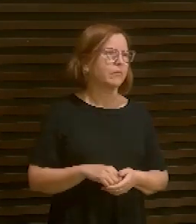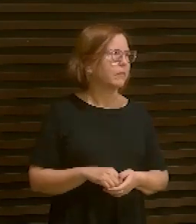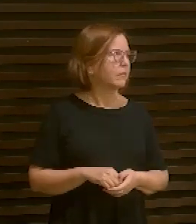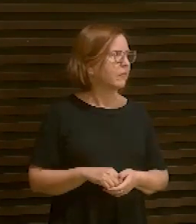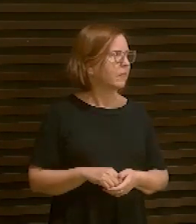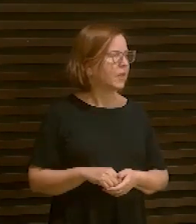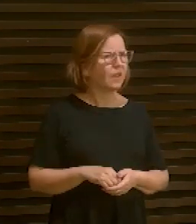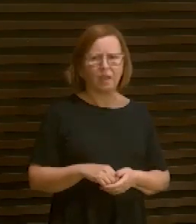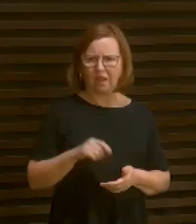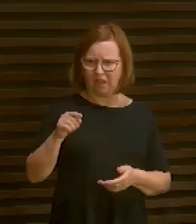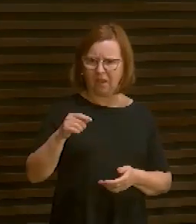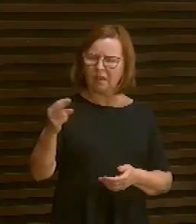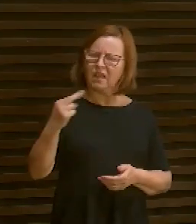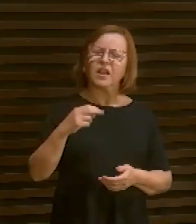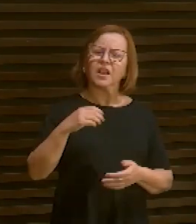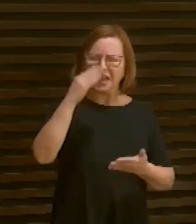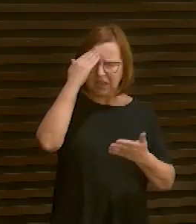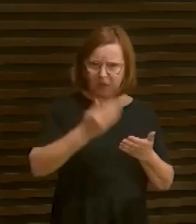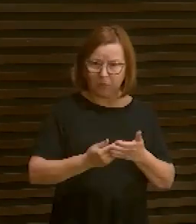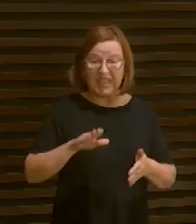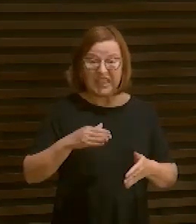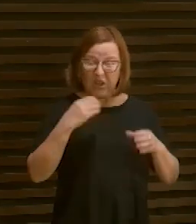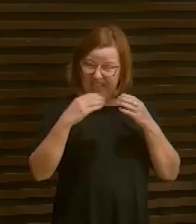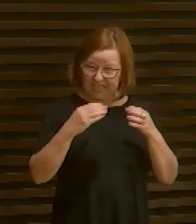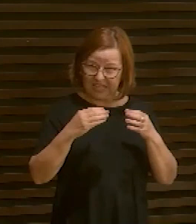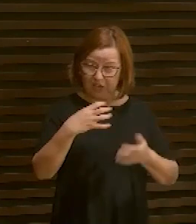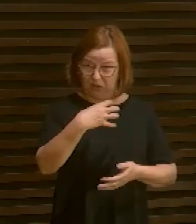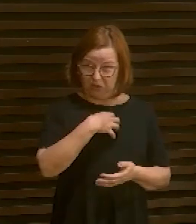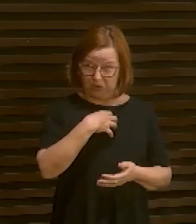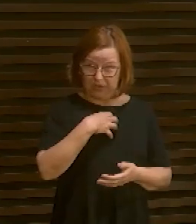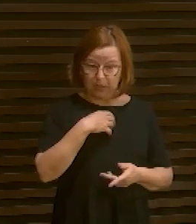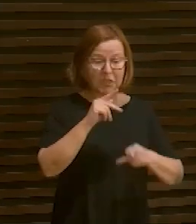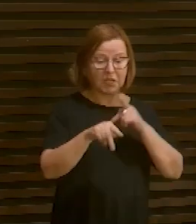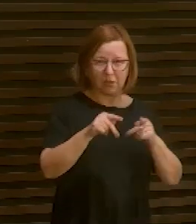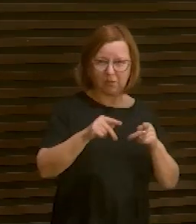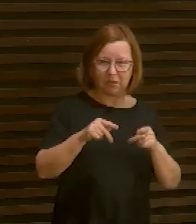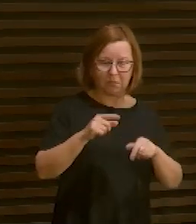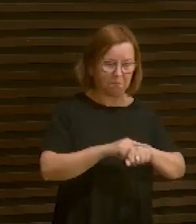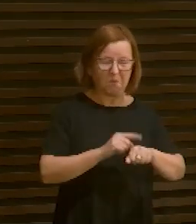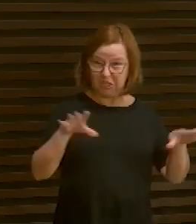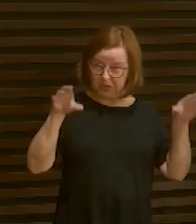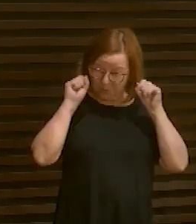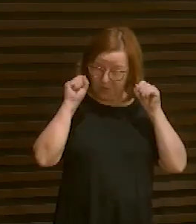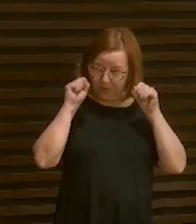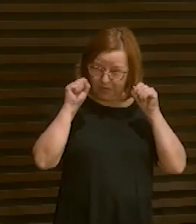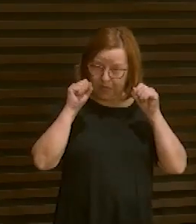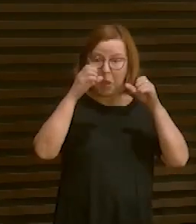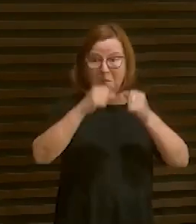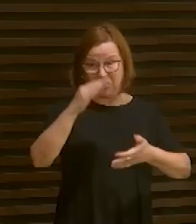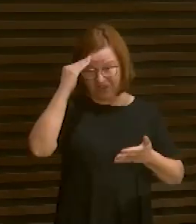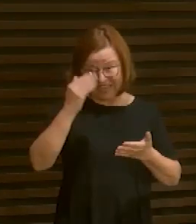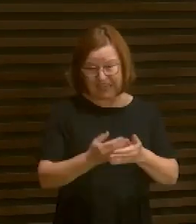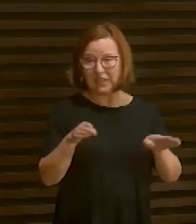Eu disse, eu creio. Então cante de tal maneira que as pessoas ao ouvirem possam